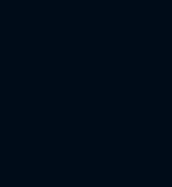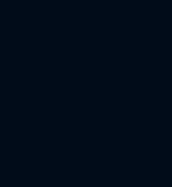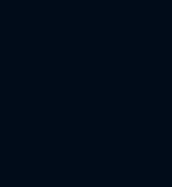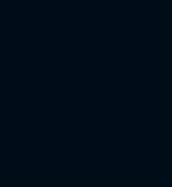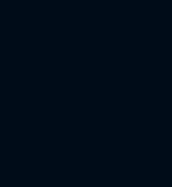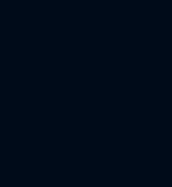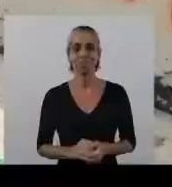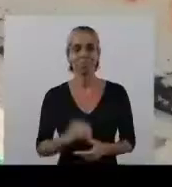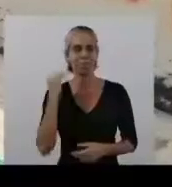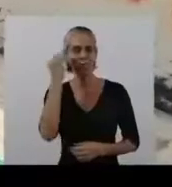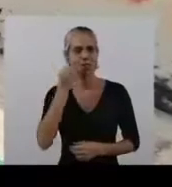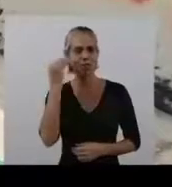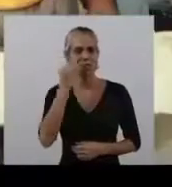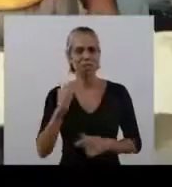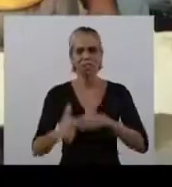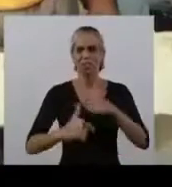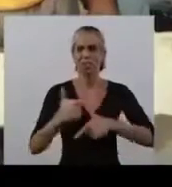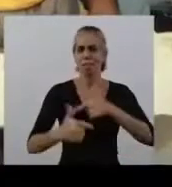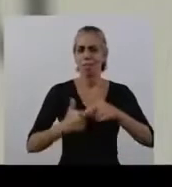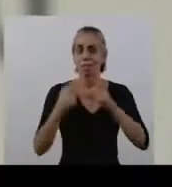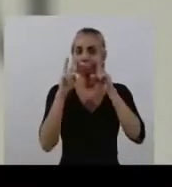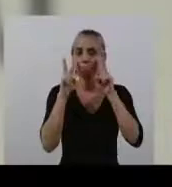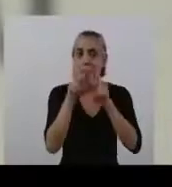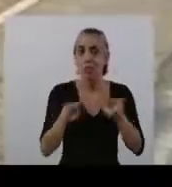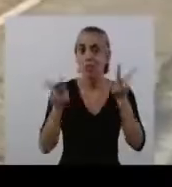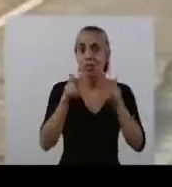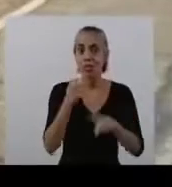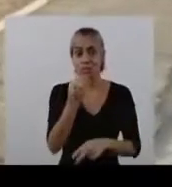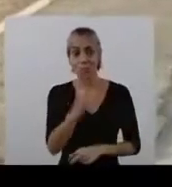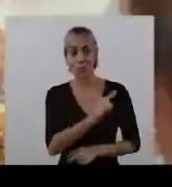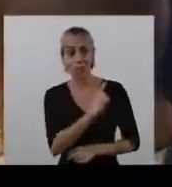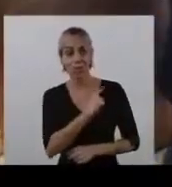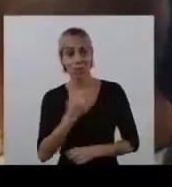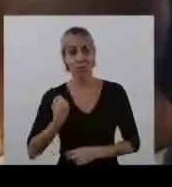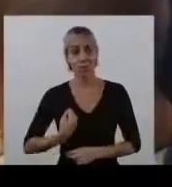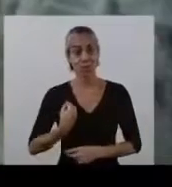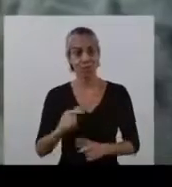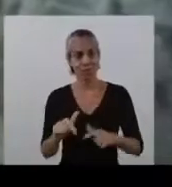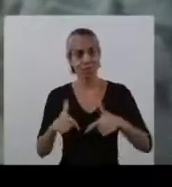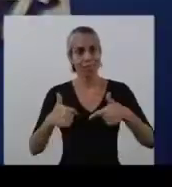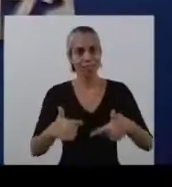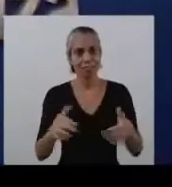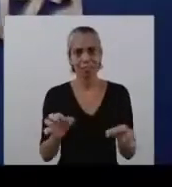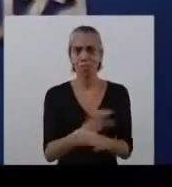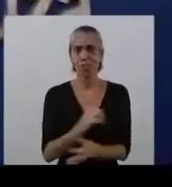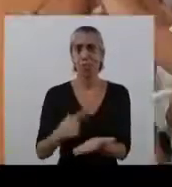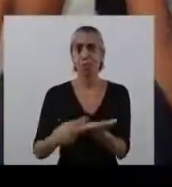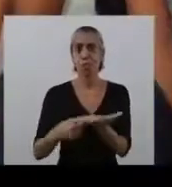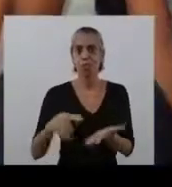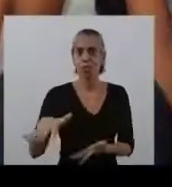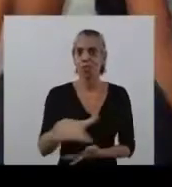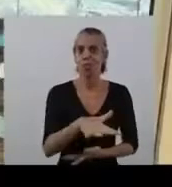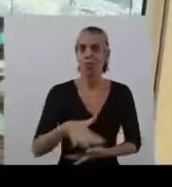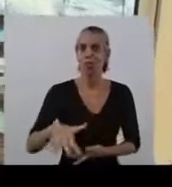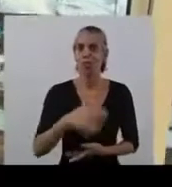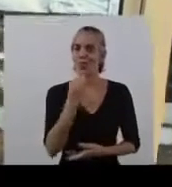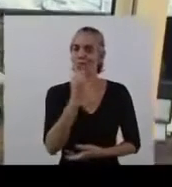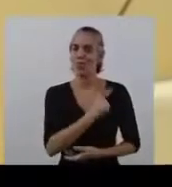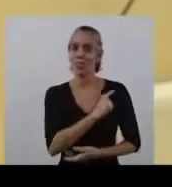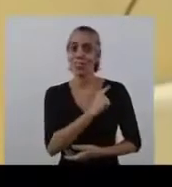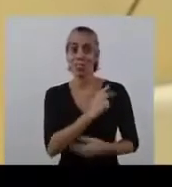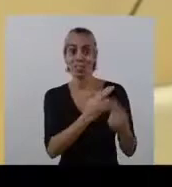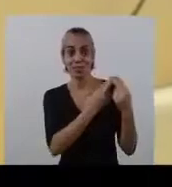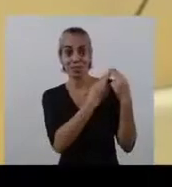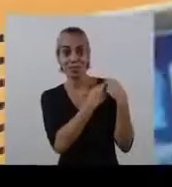É 25. Experiente, trabalhador, visionário. Bom gestor, presente, realizador, comprometido com o social. Bom